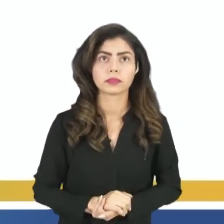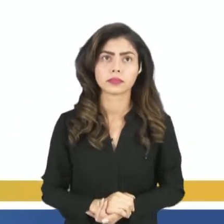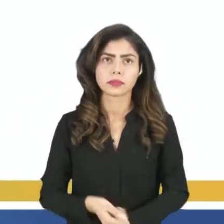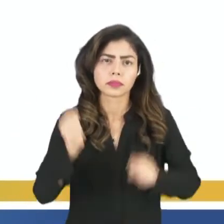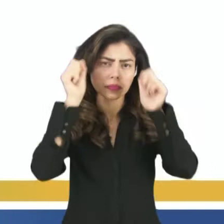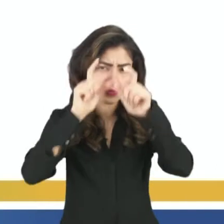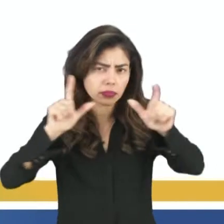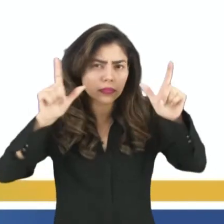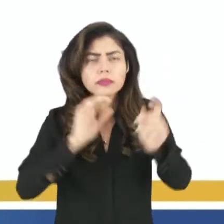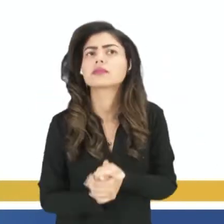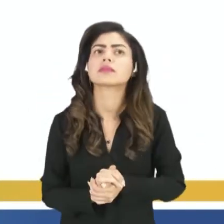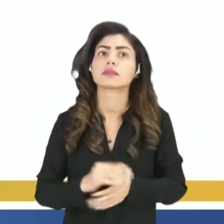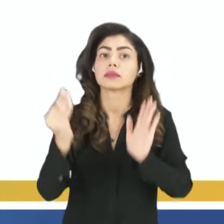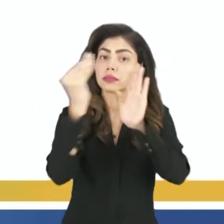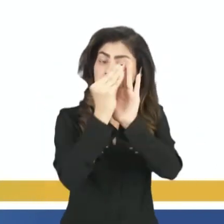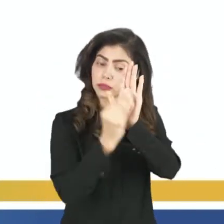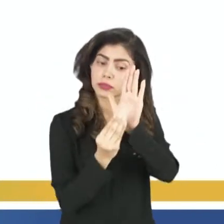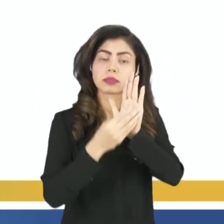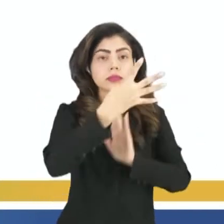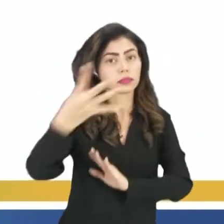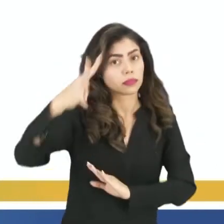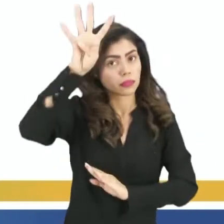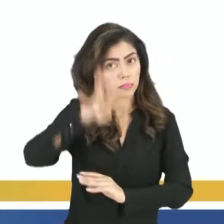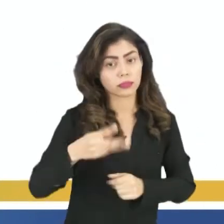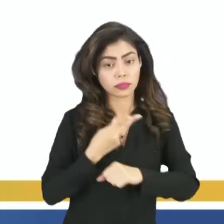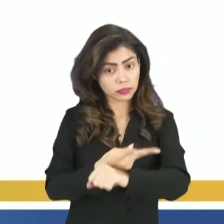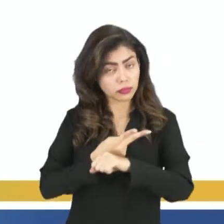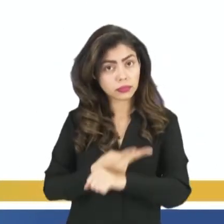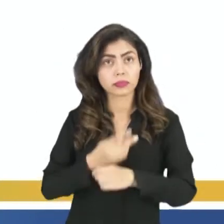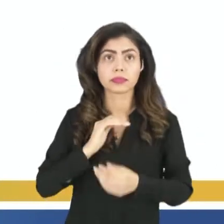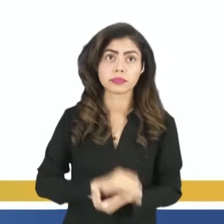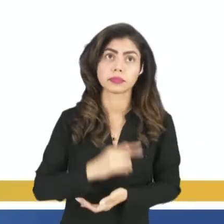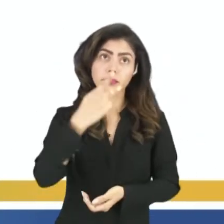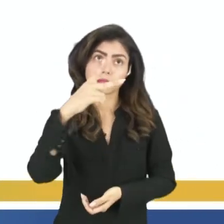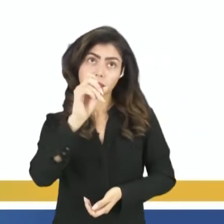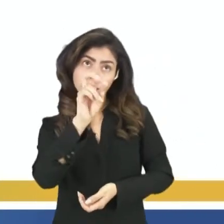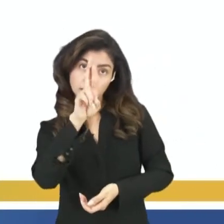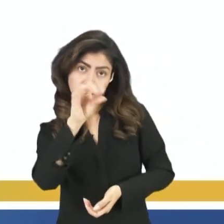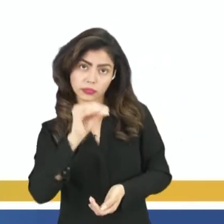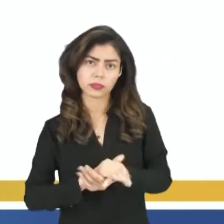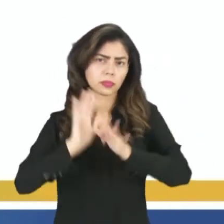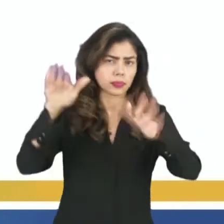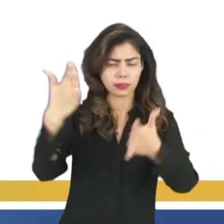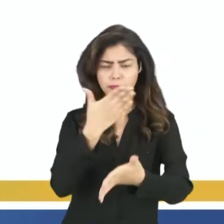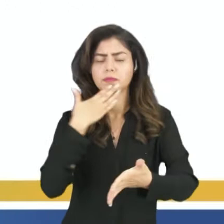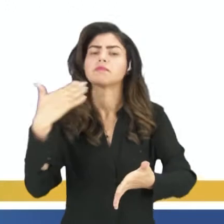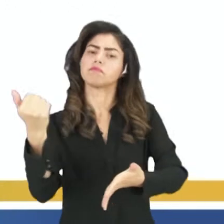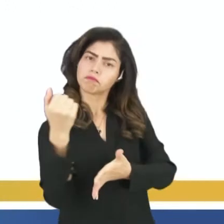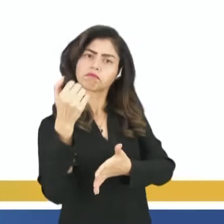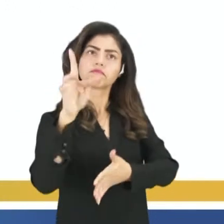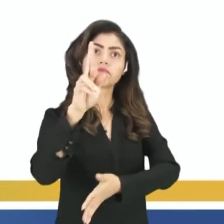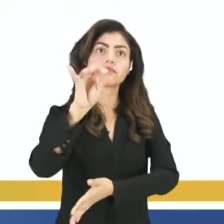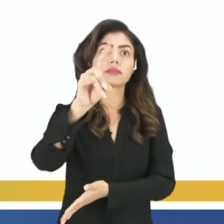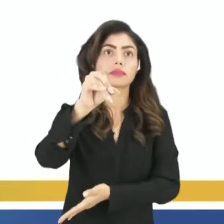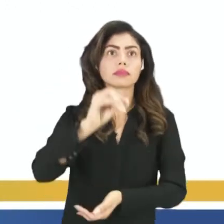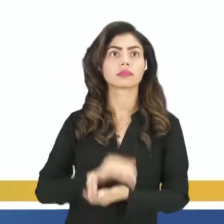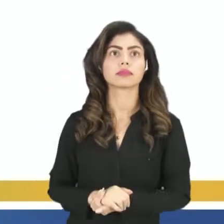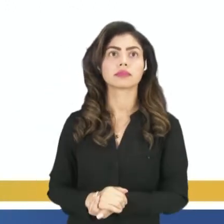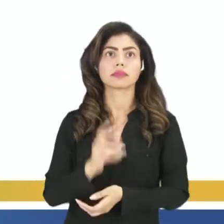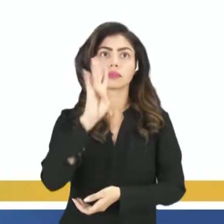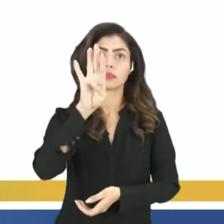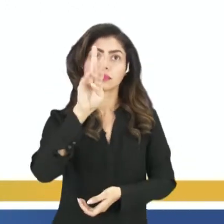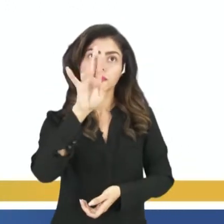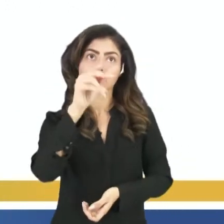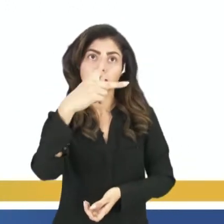pode observar que foi dada uma tabela, pesquisando para o Pedro, qual a marca de carro, ele disse que gostava do Ford, a Bruna